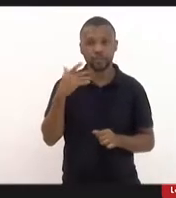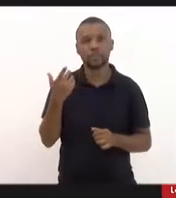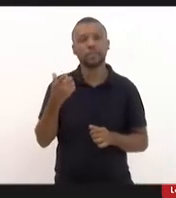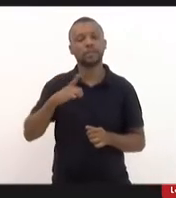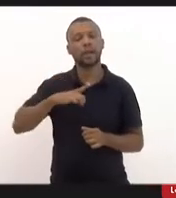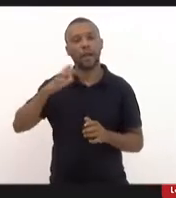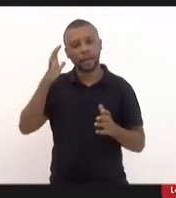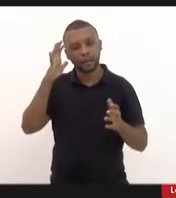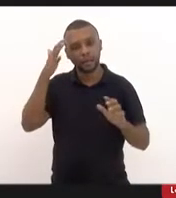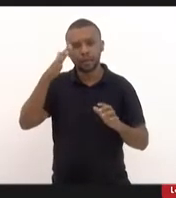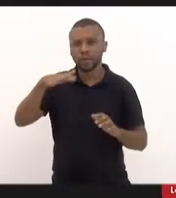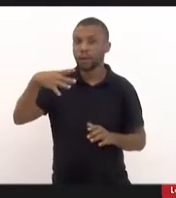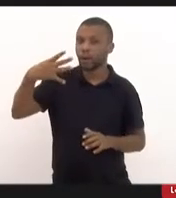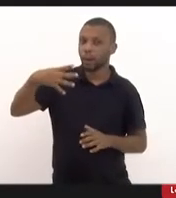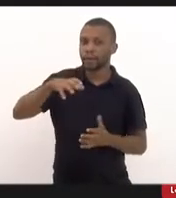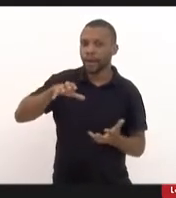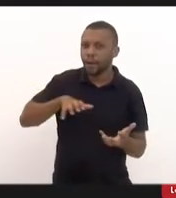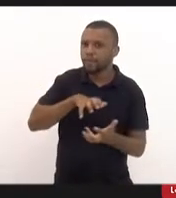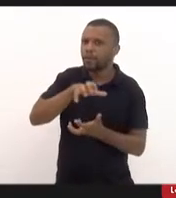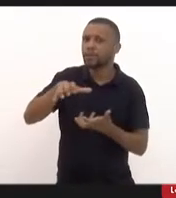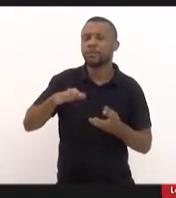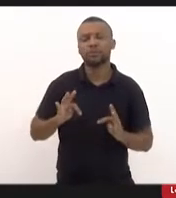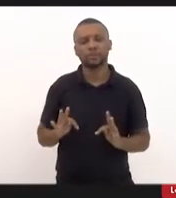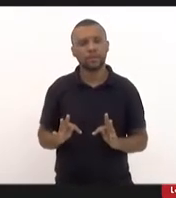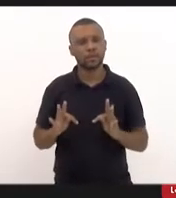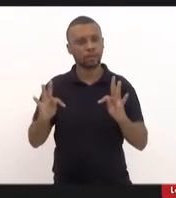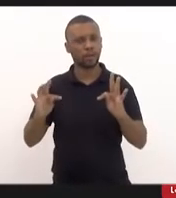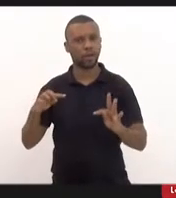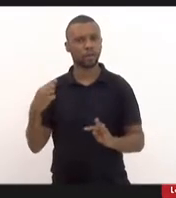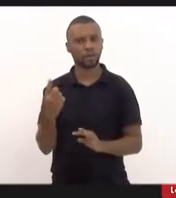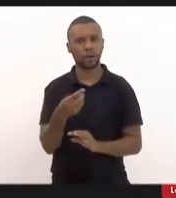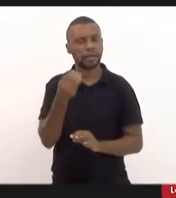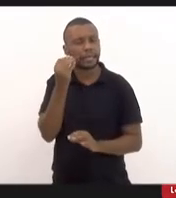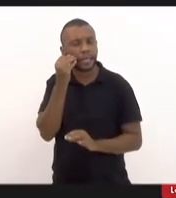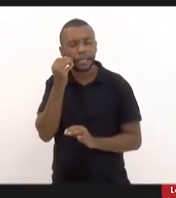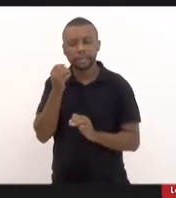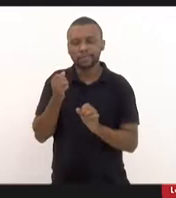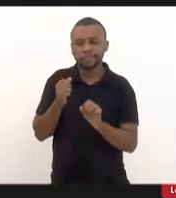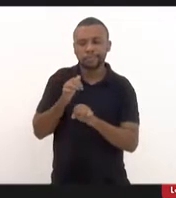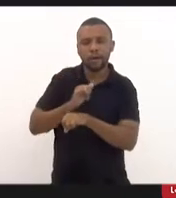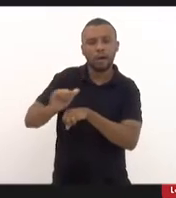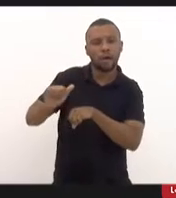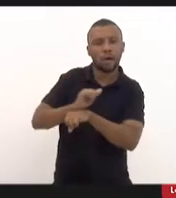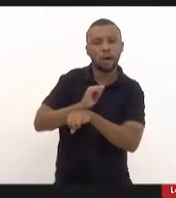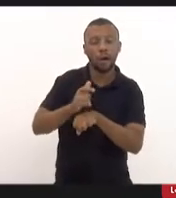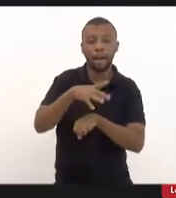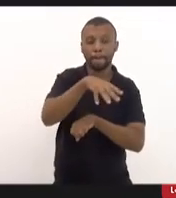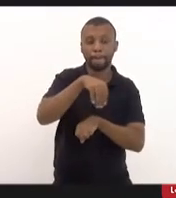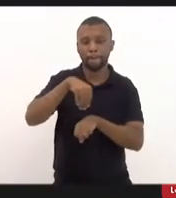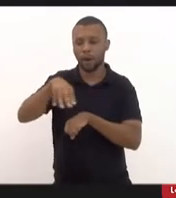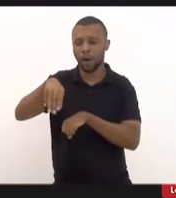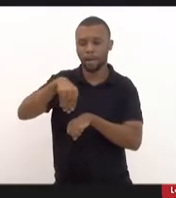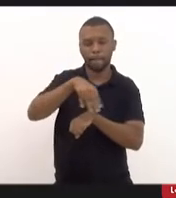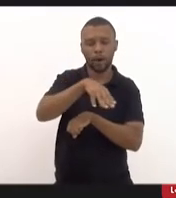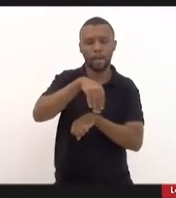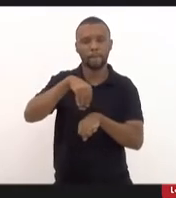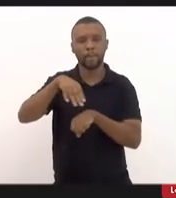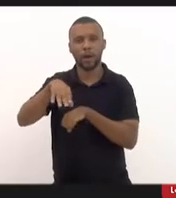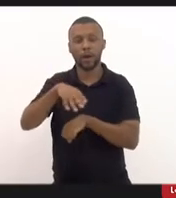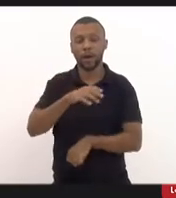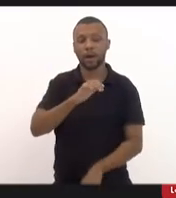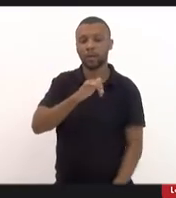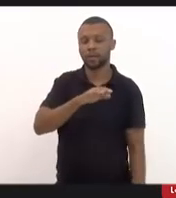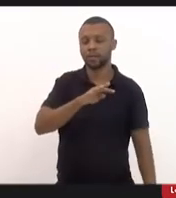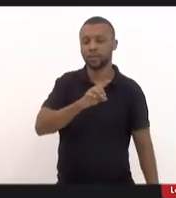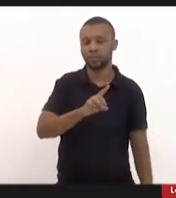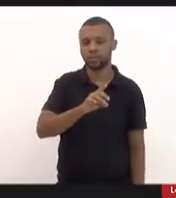4ª Revolução Tecnológica, porque a gente procura dividir as atividades entre indutoras e induzidas. Indutoras são aquelas que podem gerar